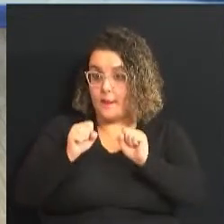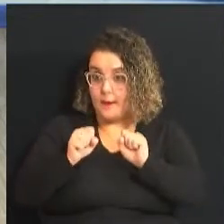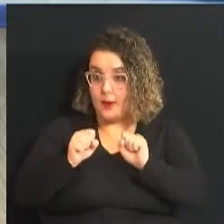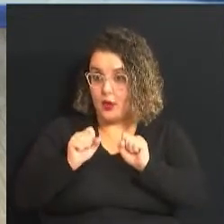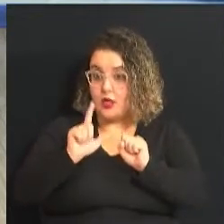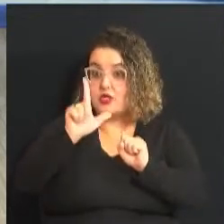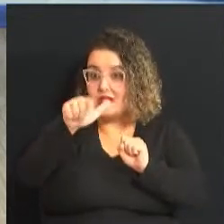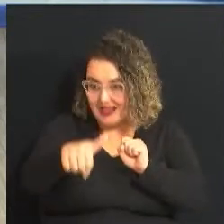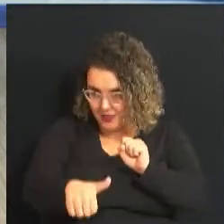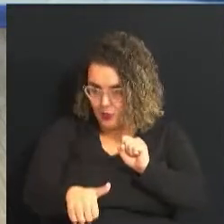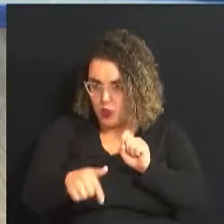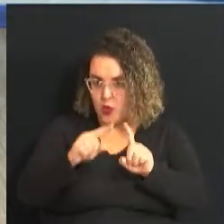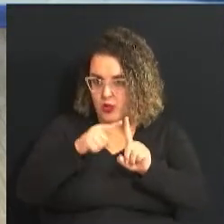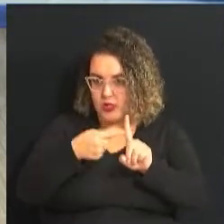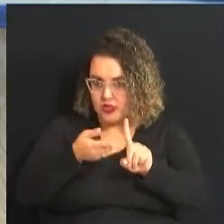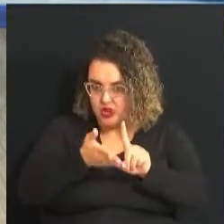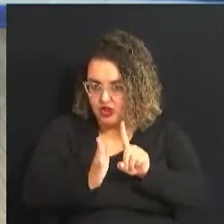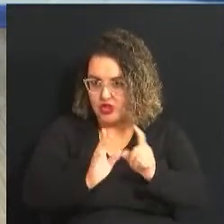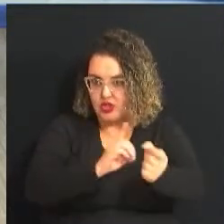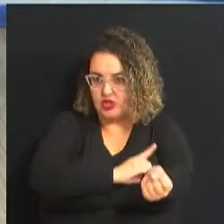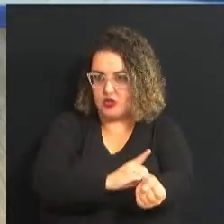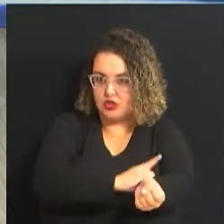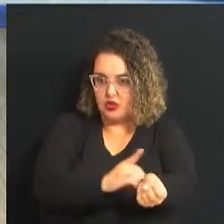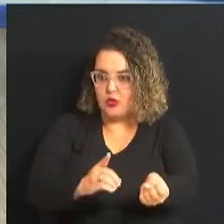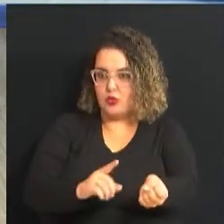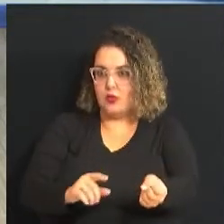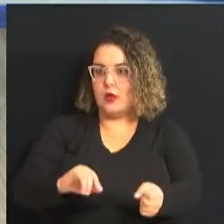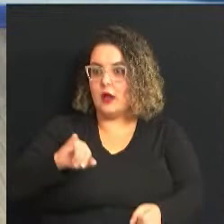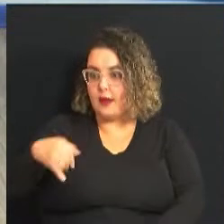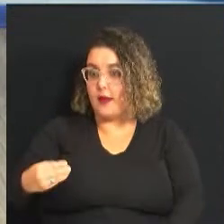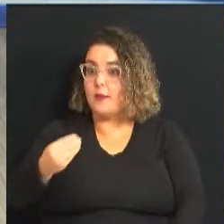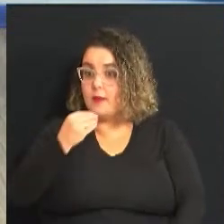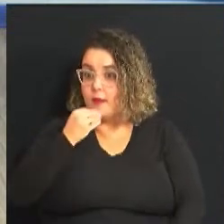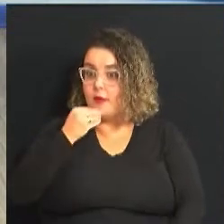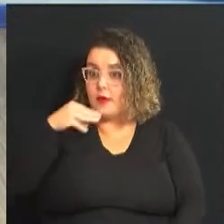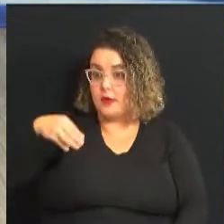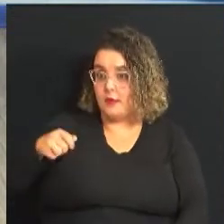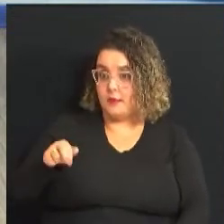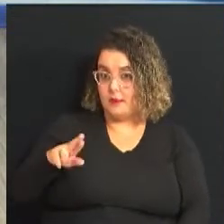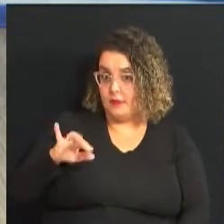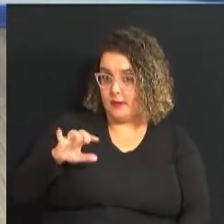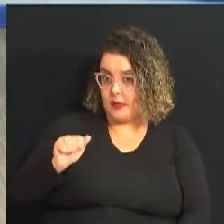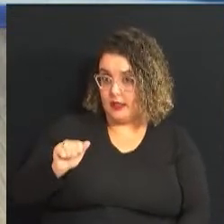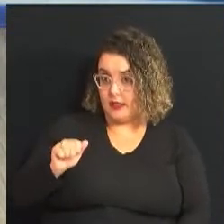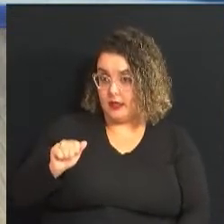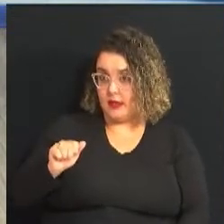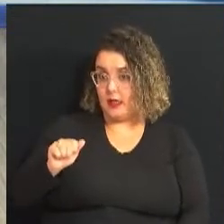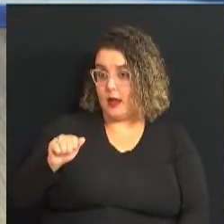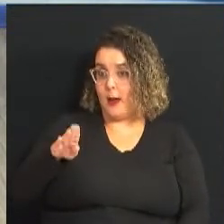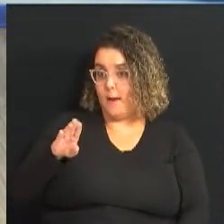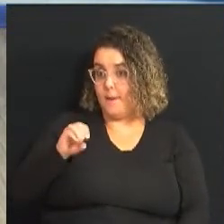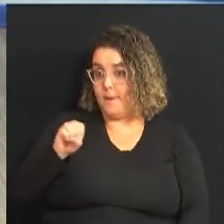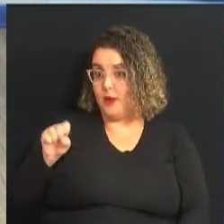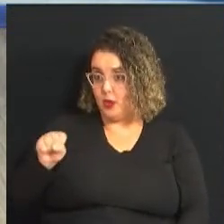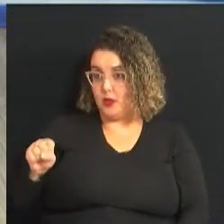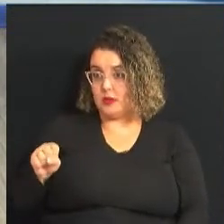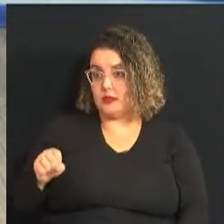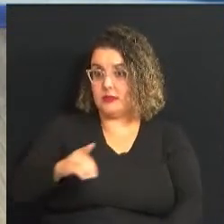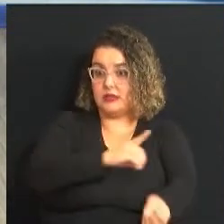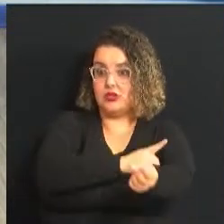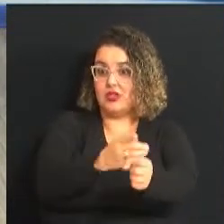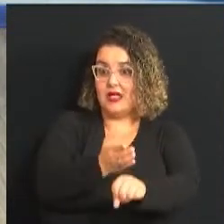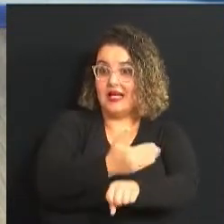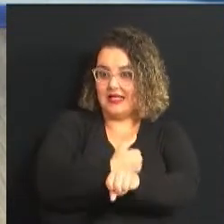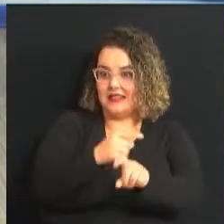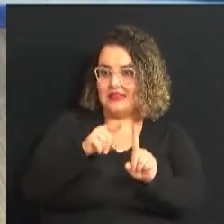após a gravidez? E pegando o gancho da pergunta aqui da Maria do Bairro Bosque, quem tem diabetes antes de engravidar,